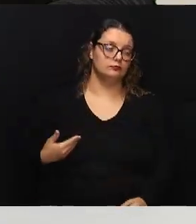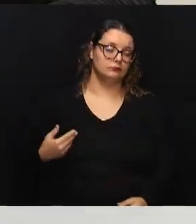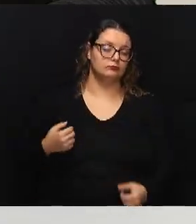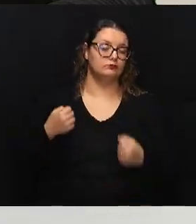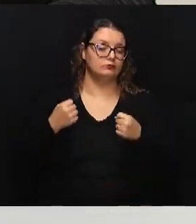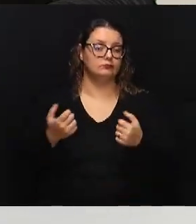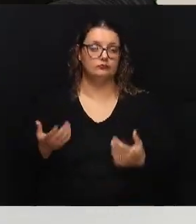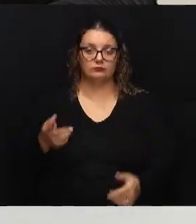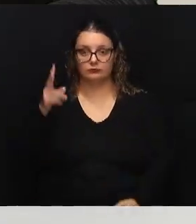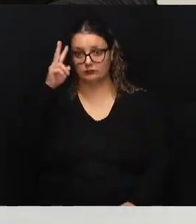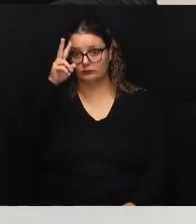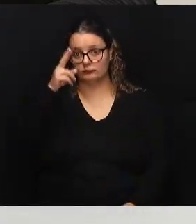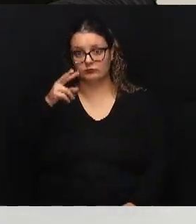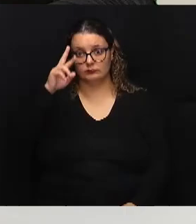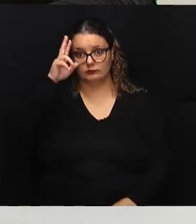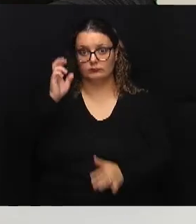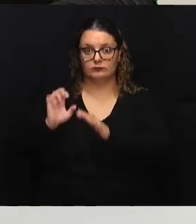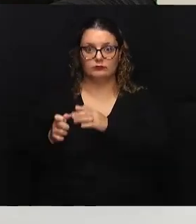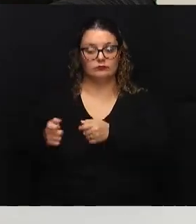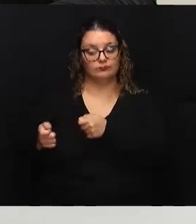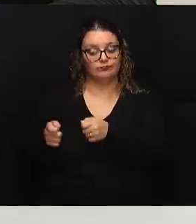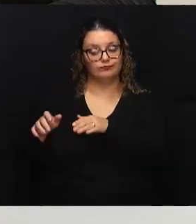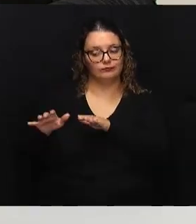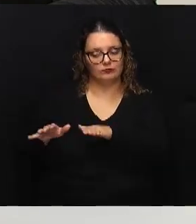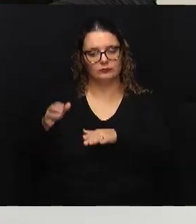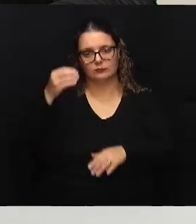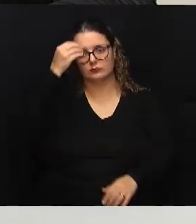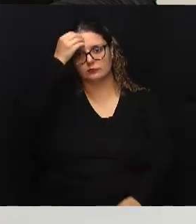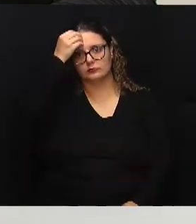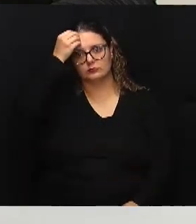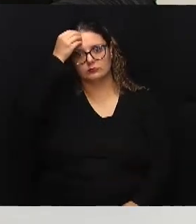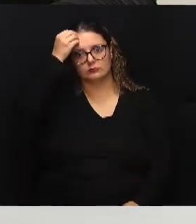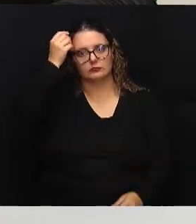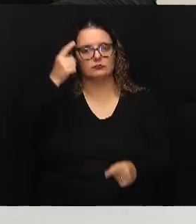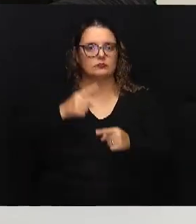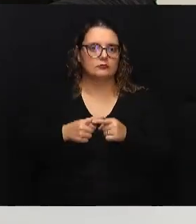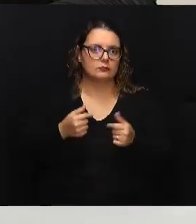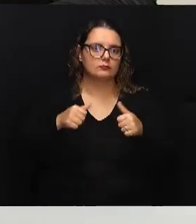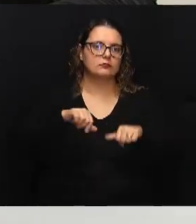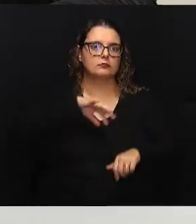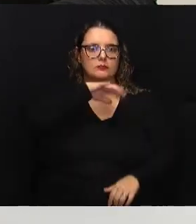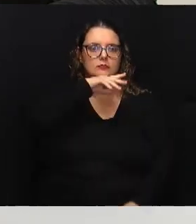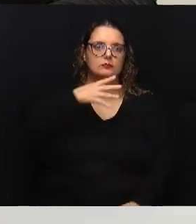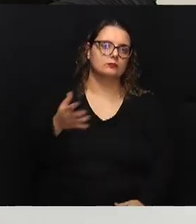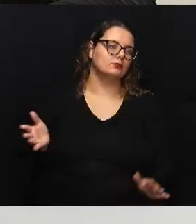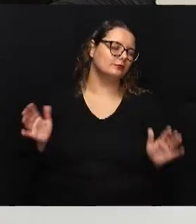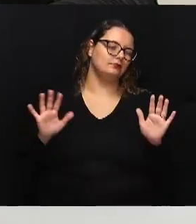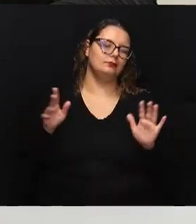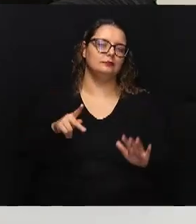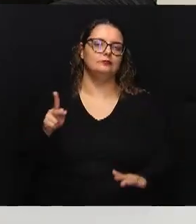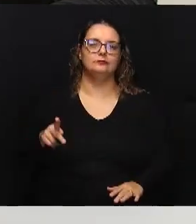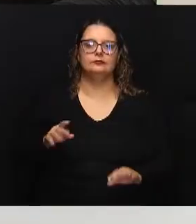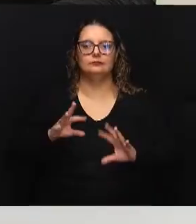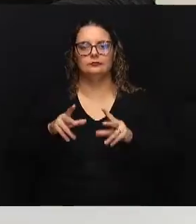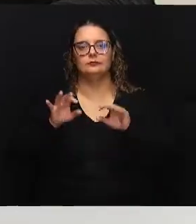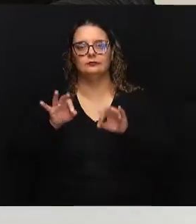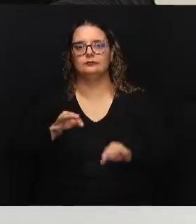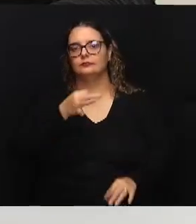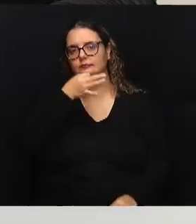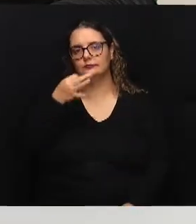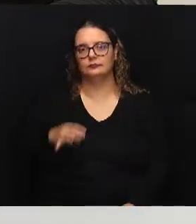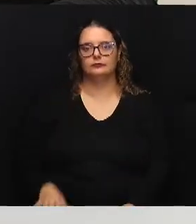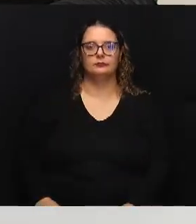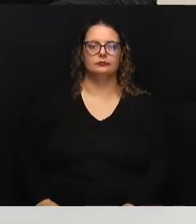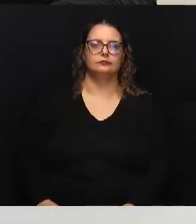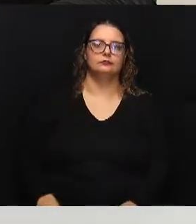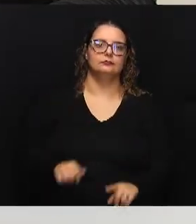de falar com empresários e falar, olha, segura aqui porque vai ficar ruim. E ele fala, não, professor, tá tudo certo, tá tudo ótimo. Dá 2,